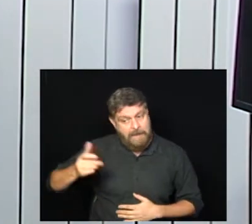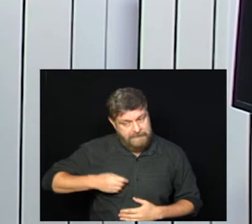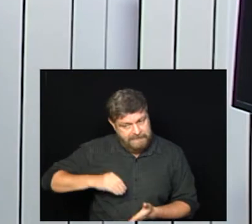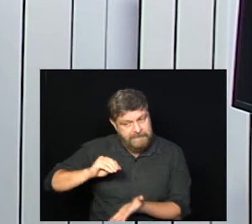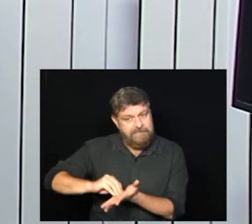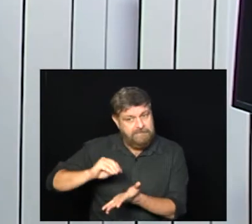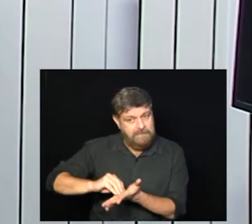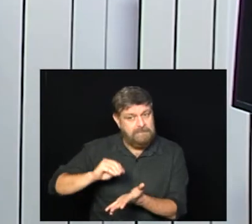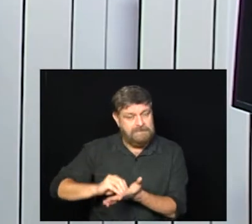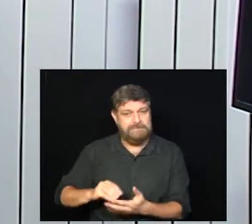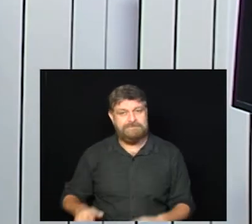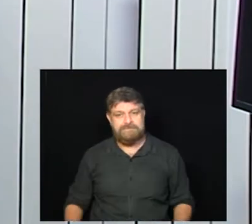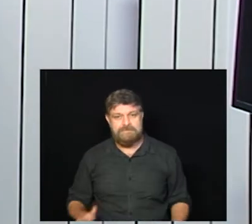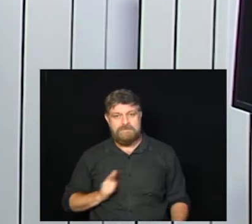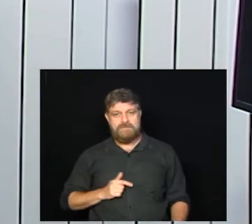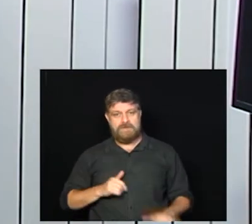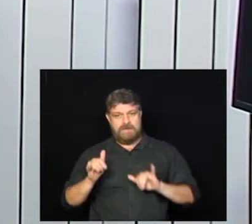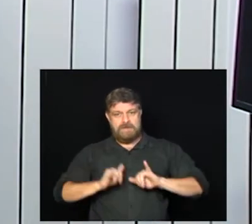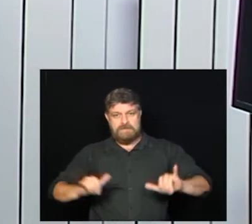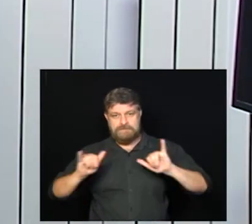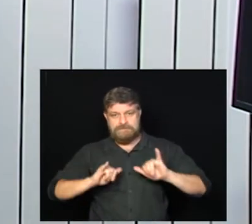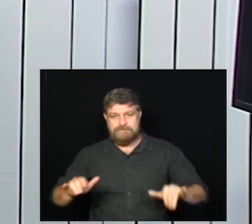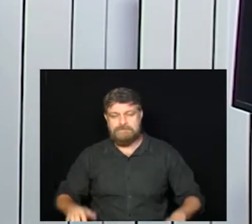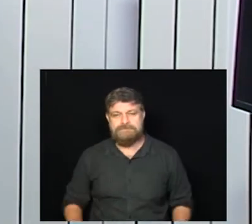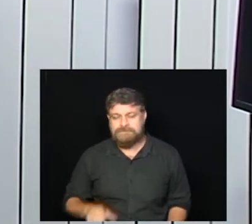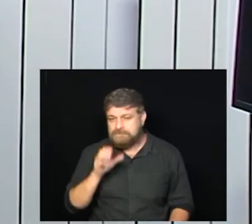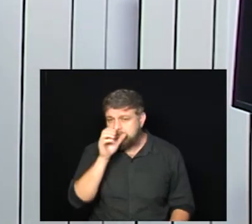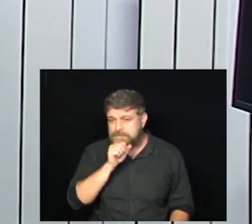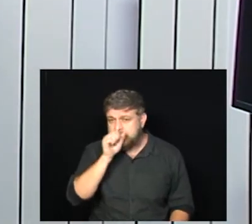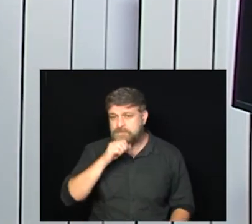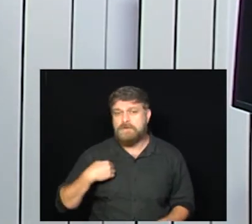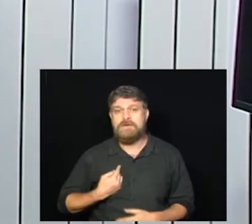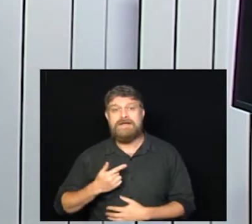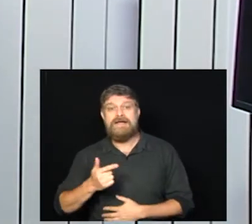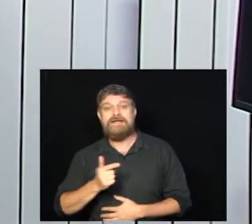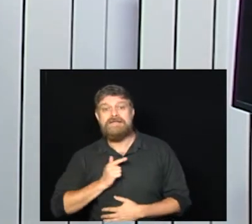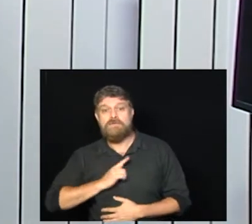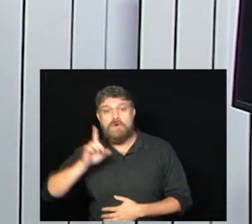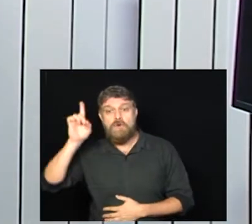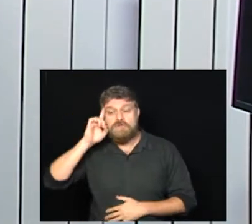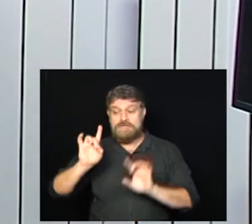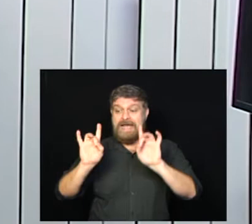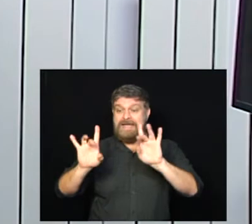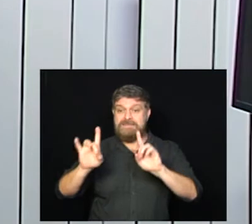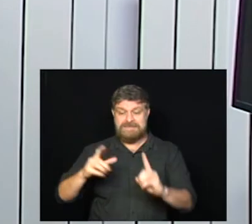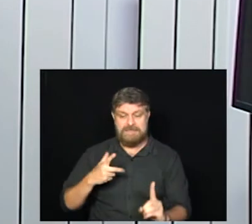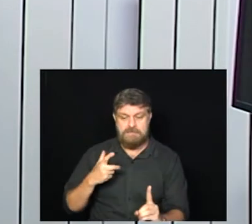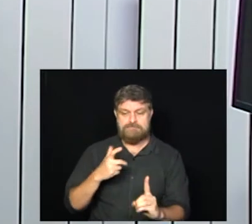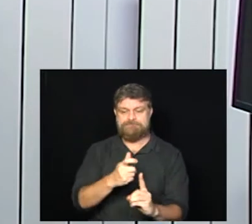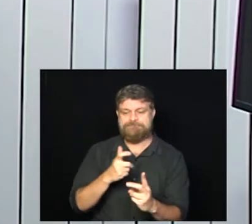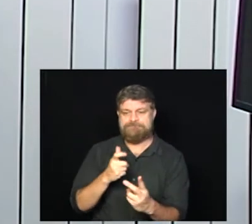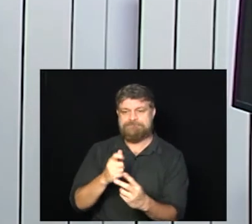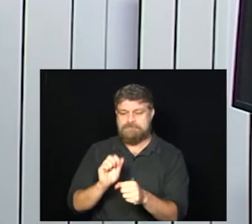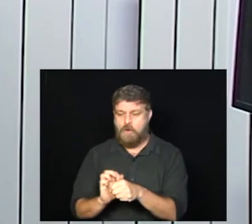hein? E o segundo recado é que no último sábado nós tivemos o dia D de vacinação contra a